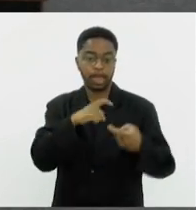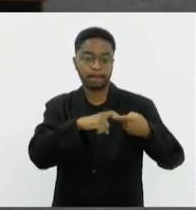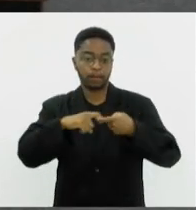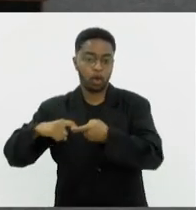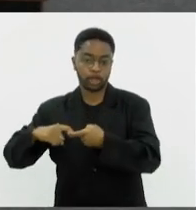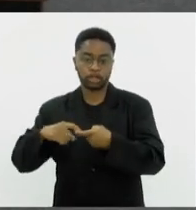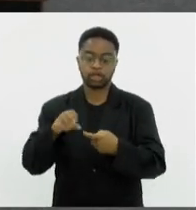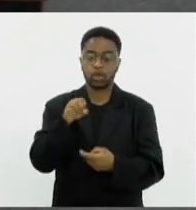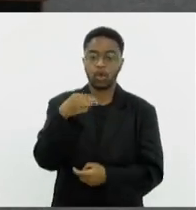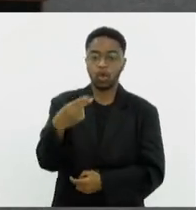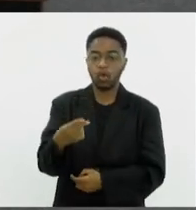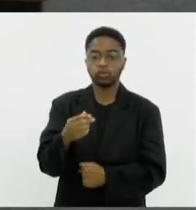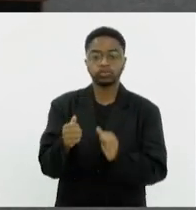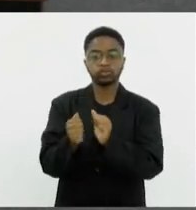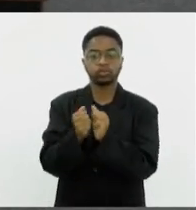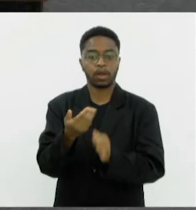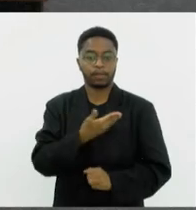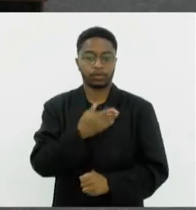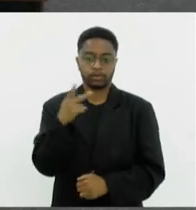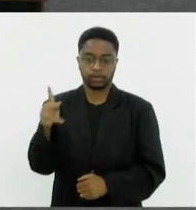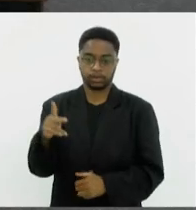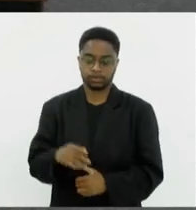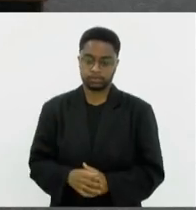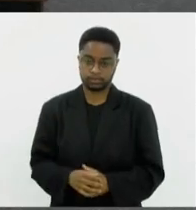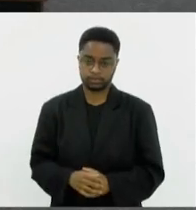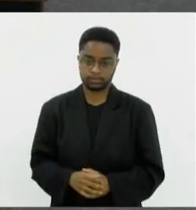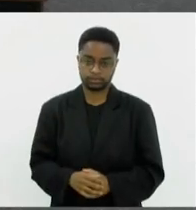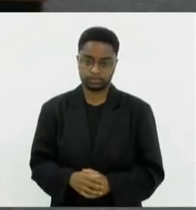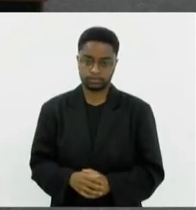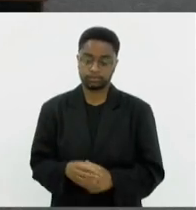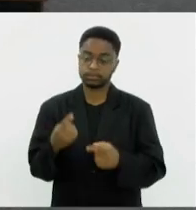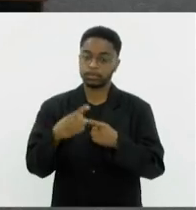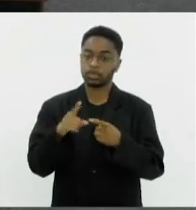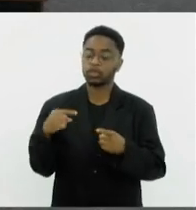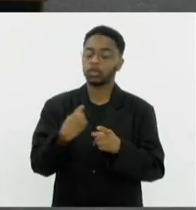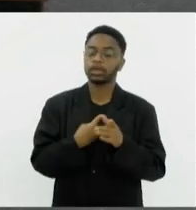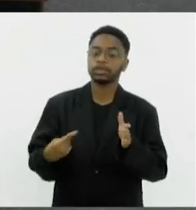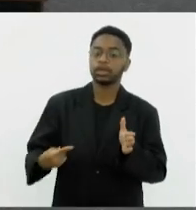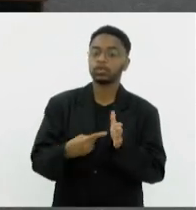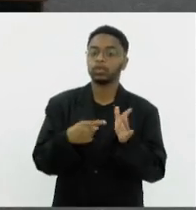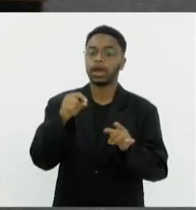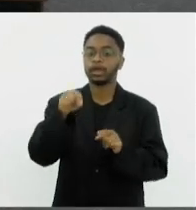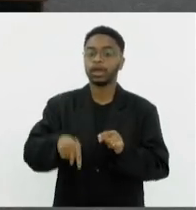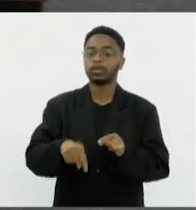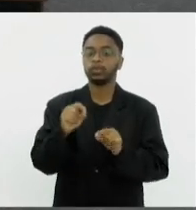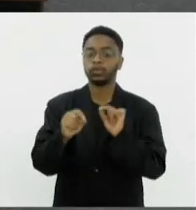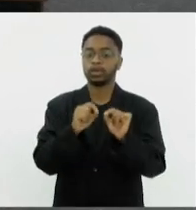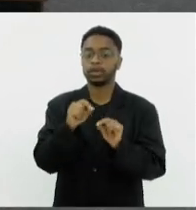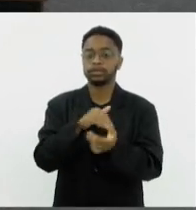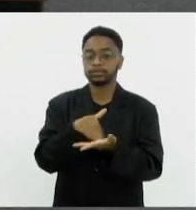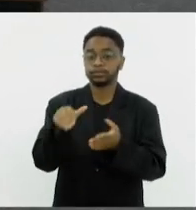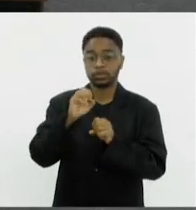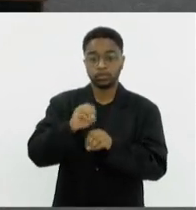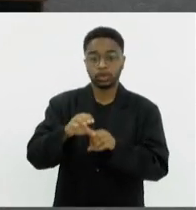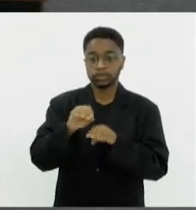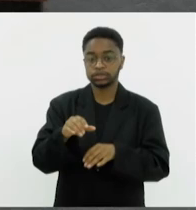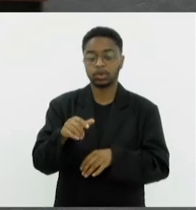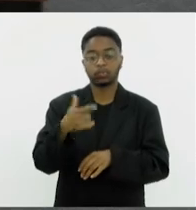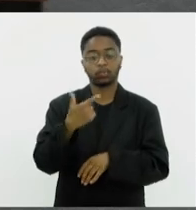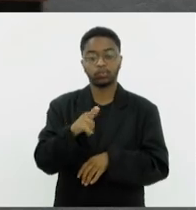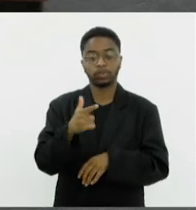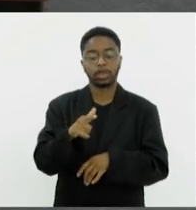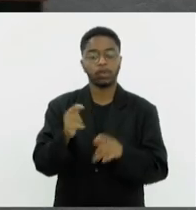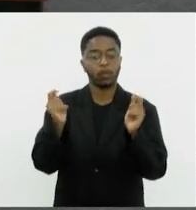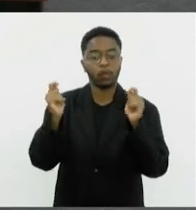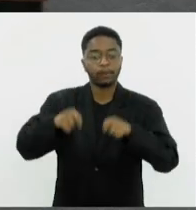atrás dos parceiros dele. A gente está denunciando que a SEDUC está sendo incompetente no processo de climatização